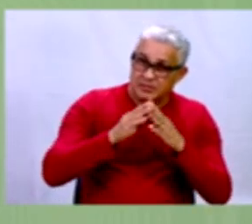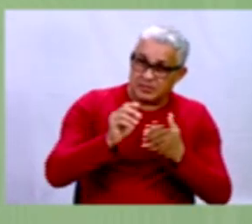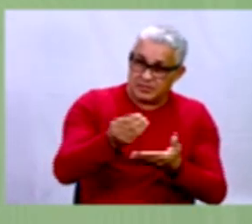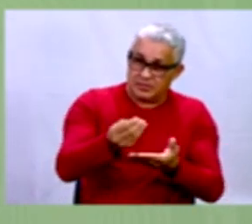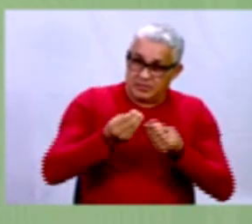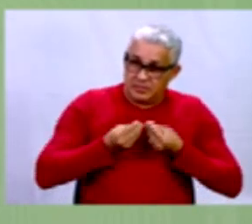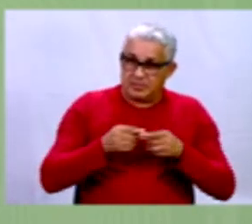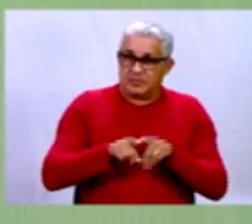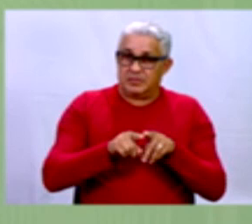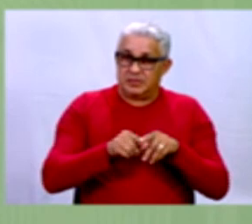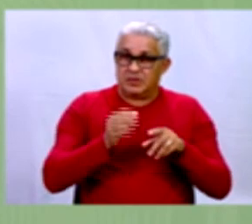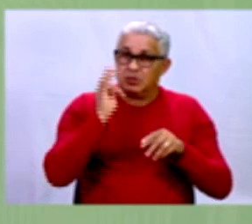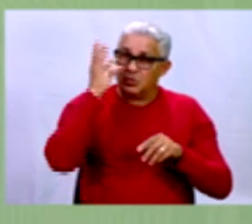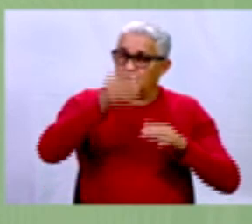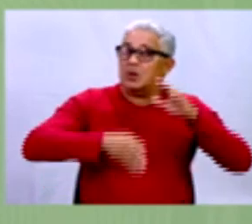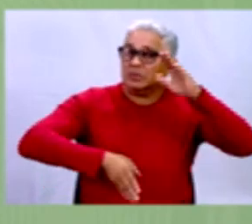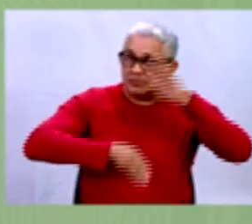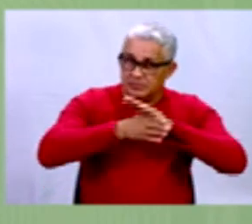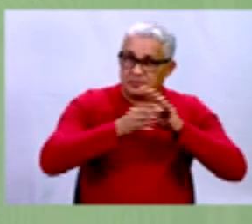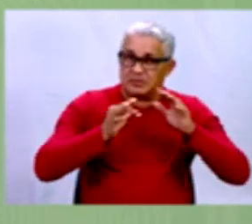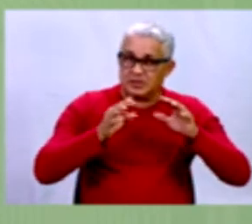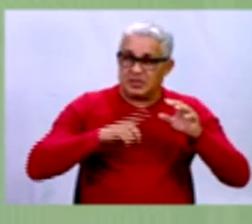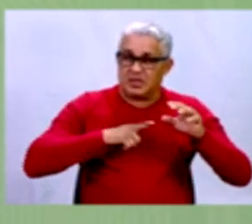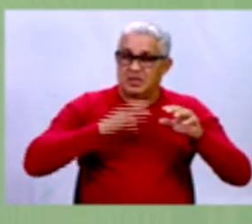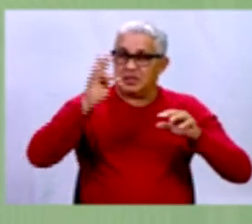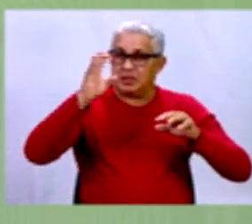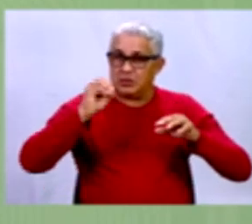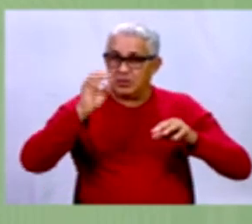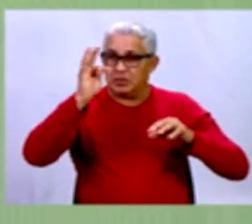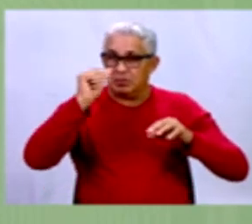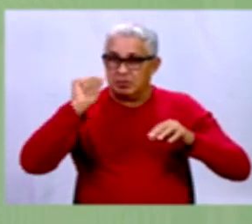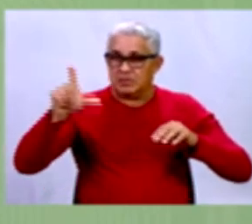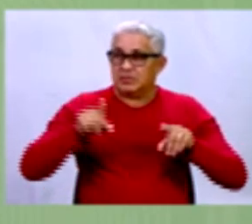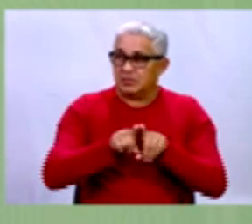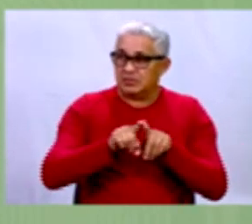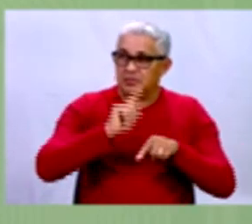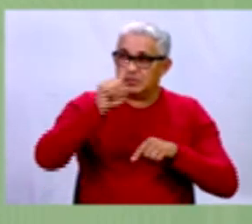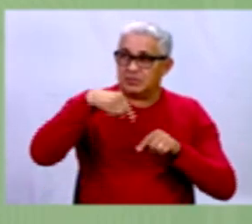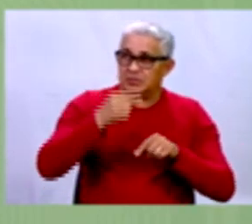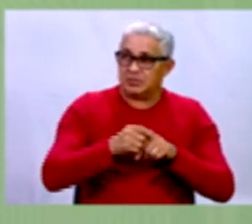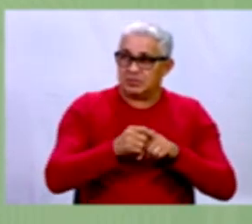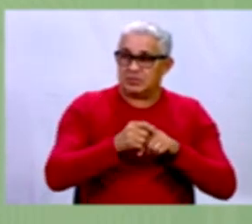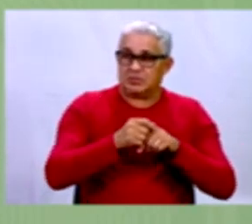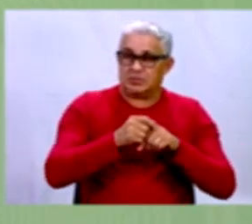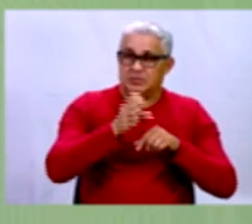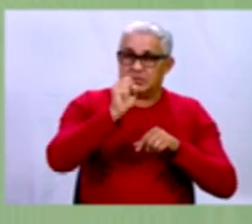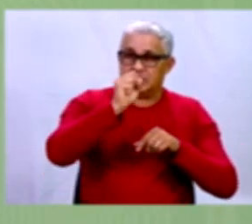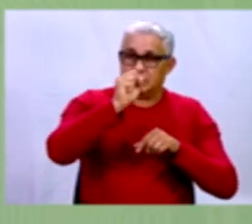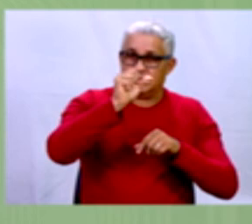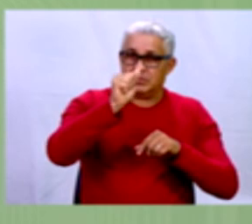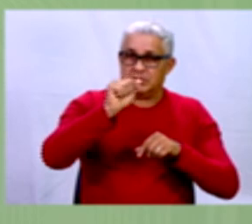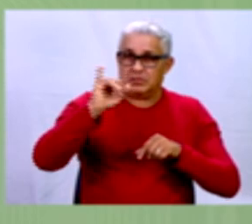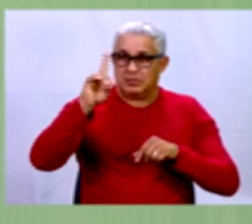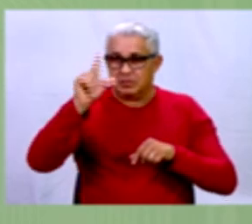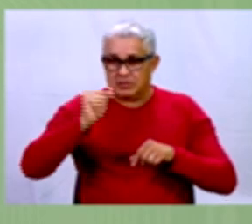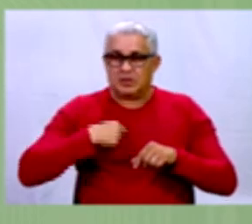vai colocar aqui. Vai dar um total, né? E depois a gente tem as saídas. O que eu paguei de imposto, o que eu paguei de